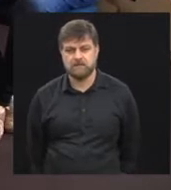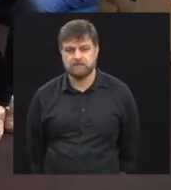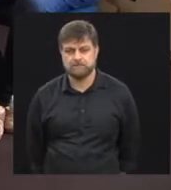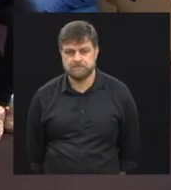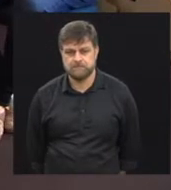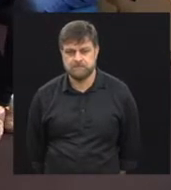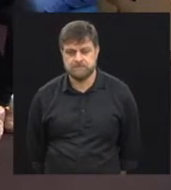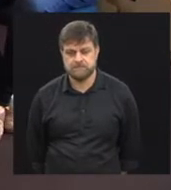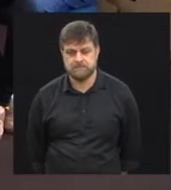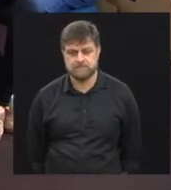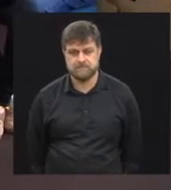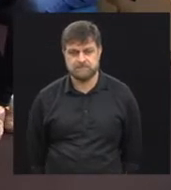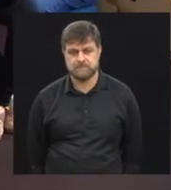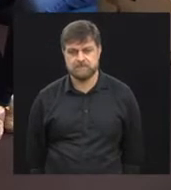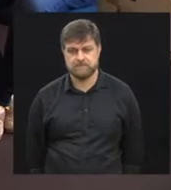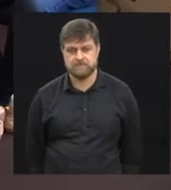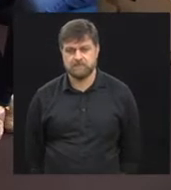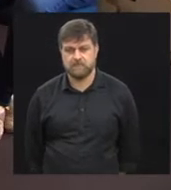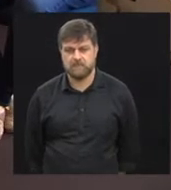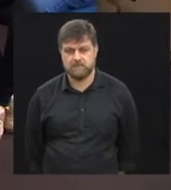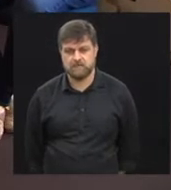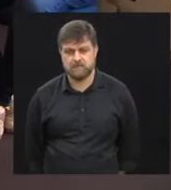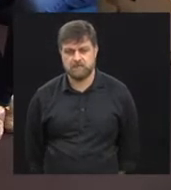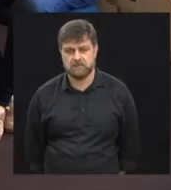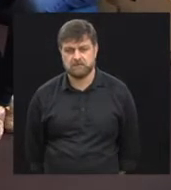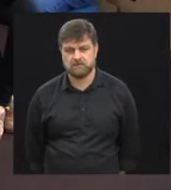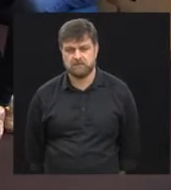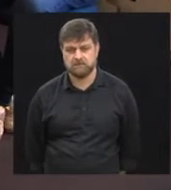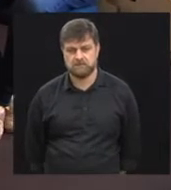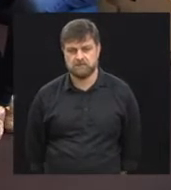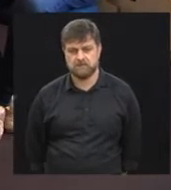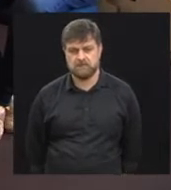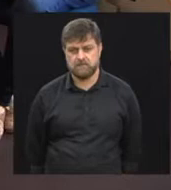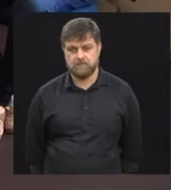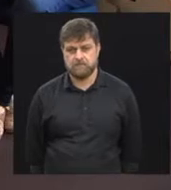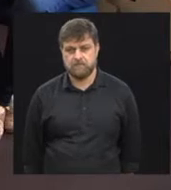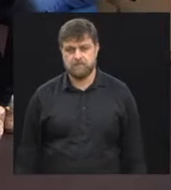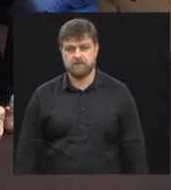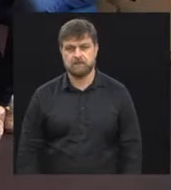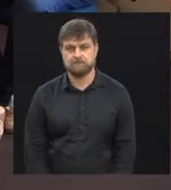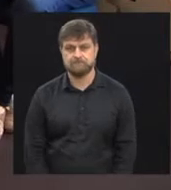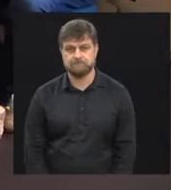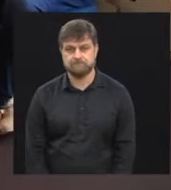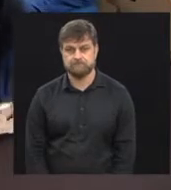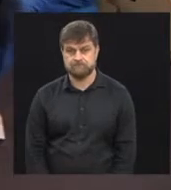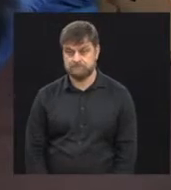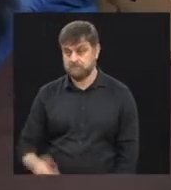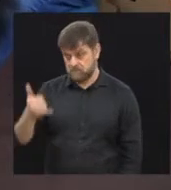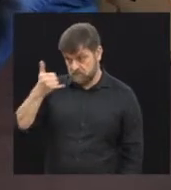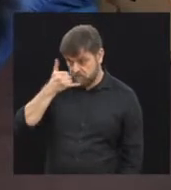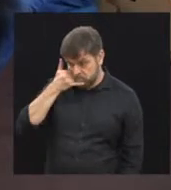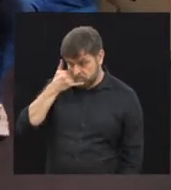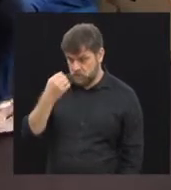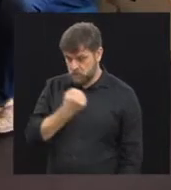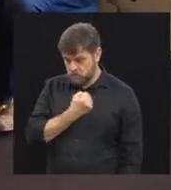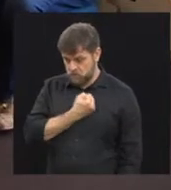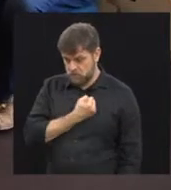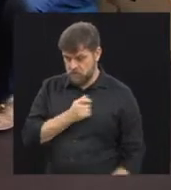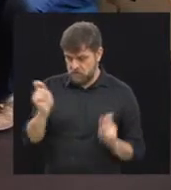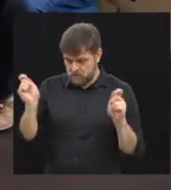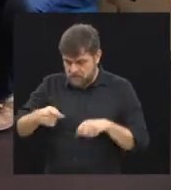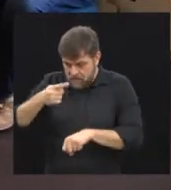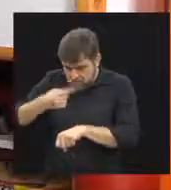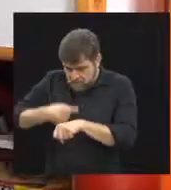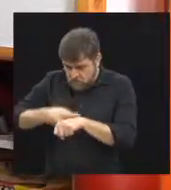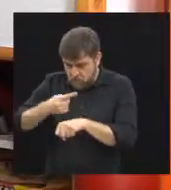19, que é o DDD, 21 27 7330. Então, entrando em contato com esse número, eles